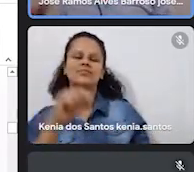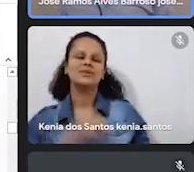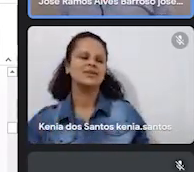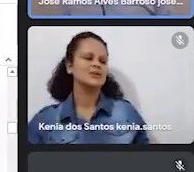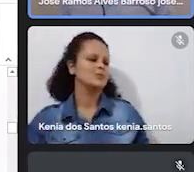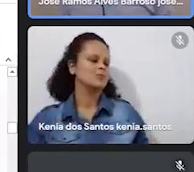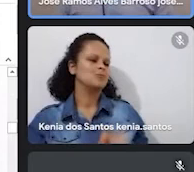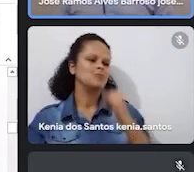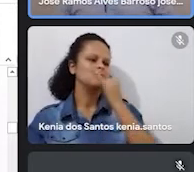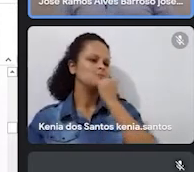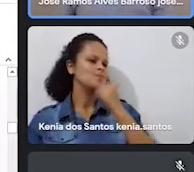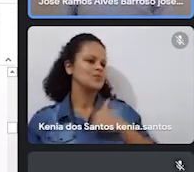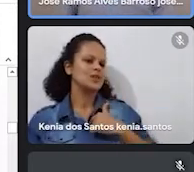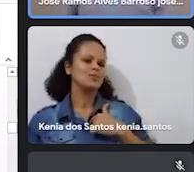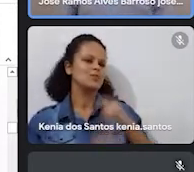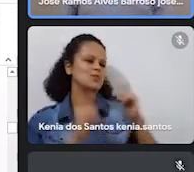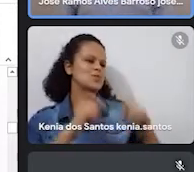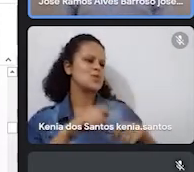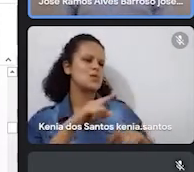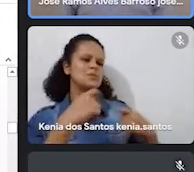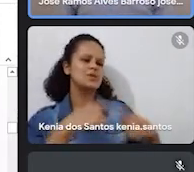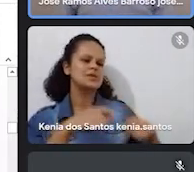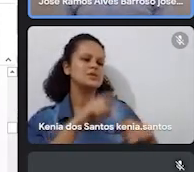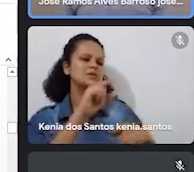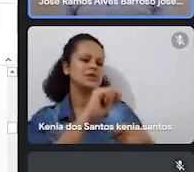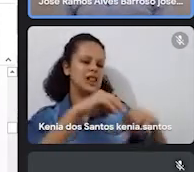medição, não, porque eu vou ter que esperar essa terra secar.